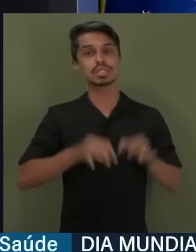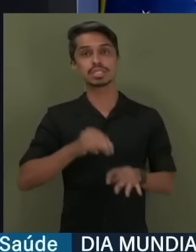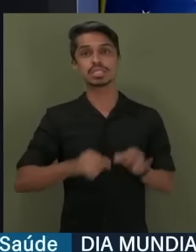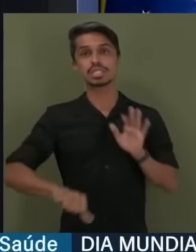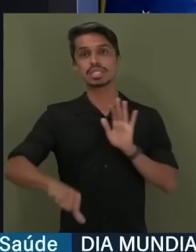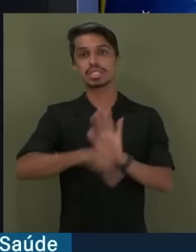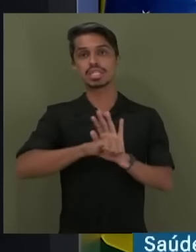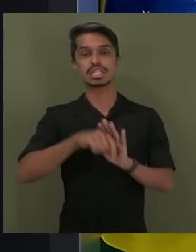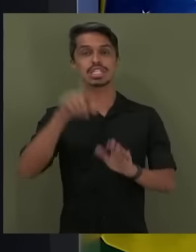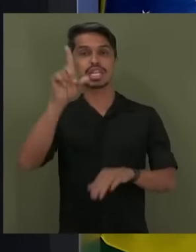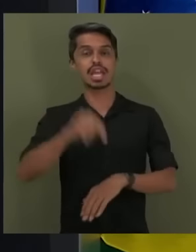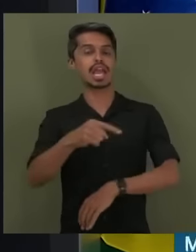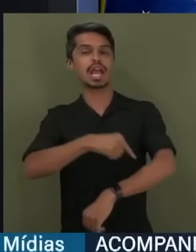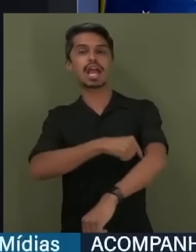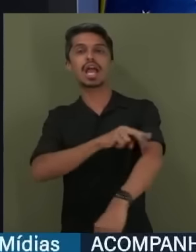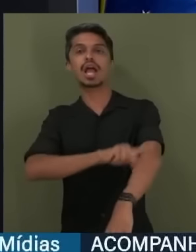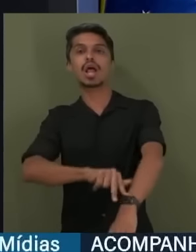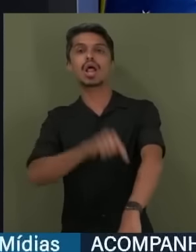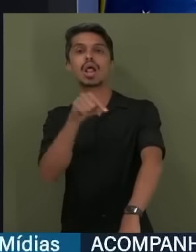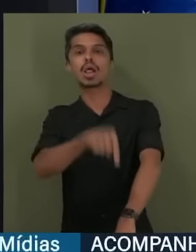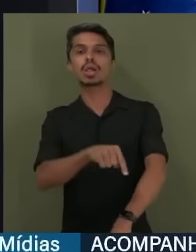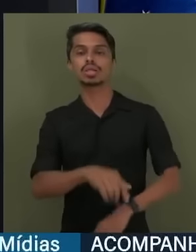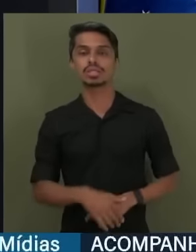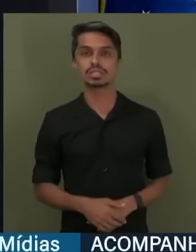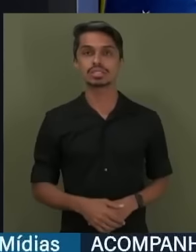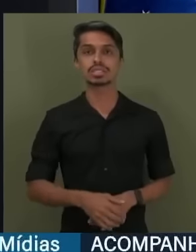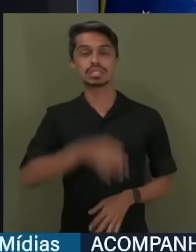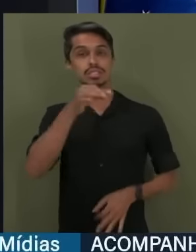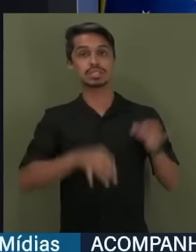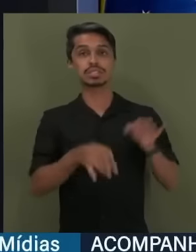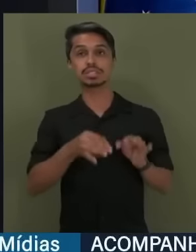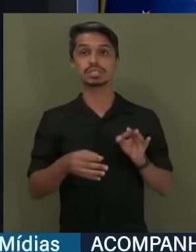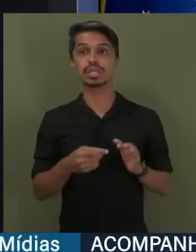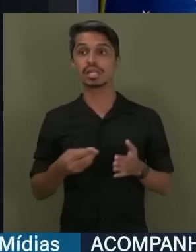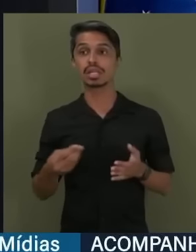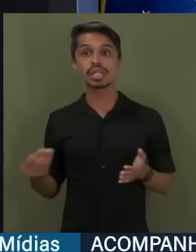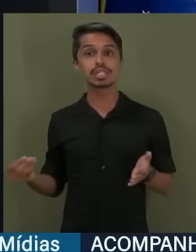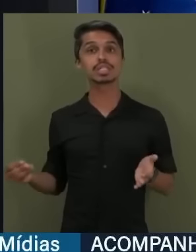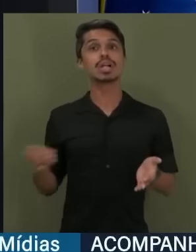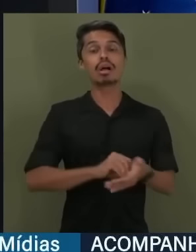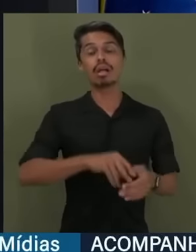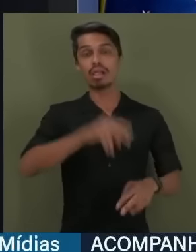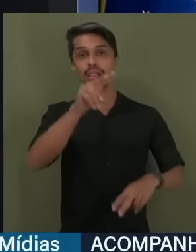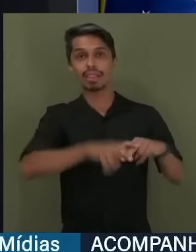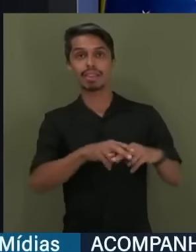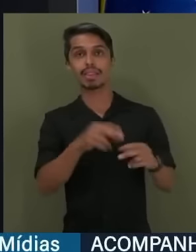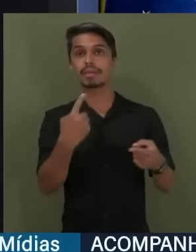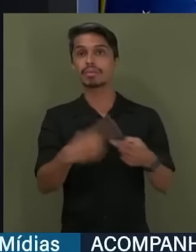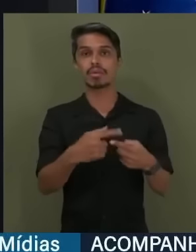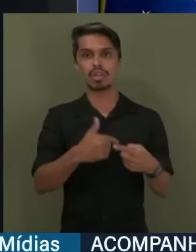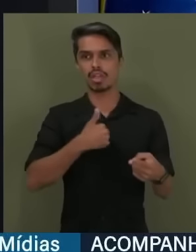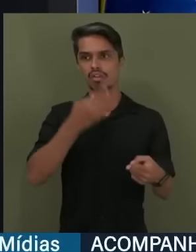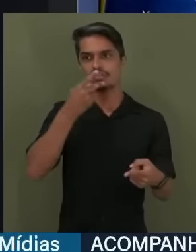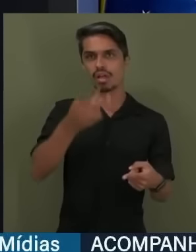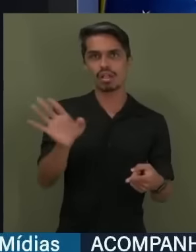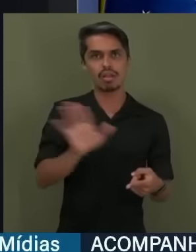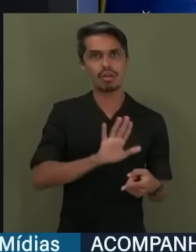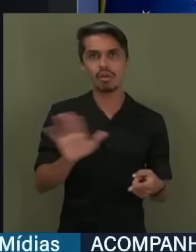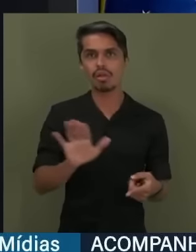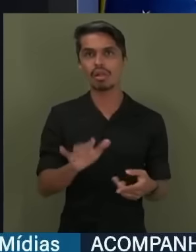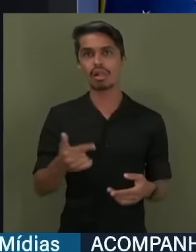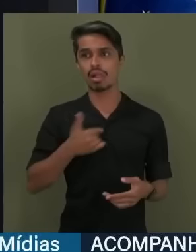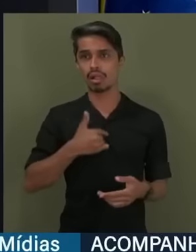criminaliza a cor da pele. Essa é uma justiça que coloca dentro dos presídios. Porque não sou eu que estou falando. E olha que